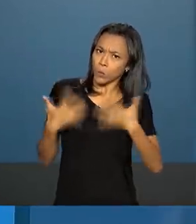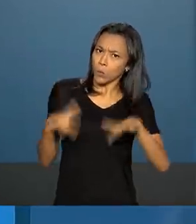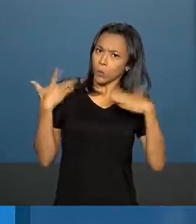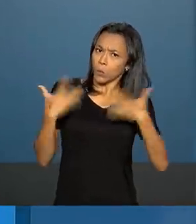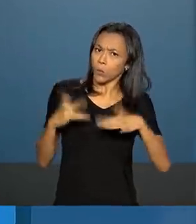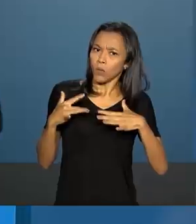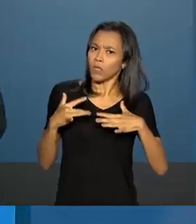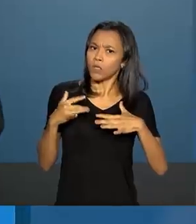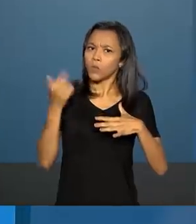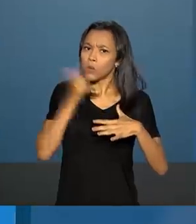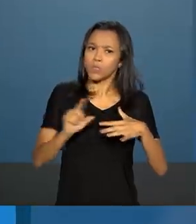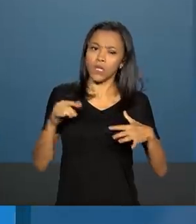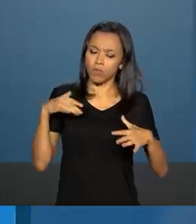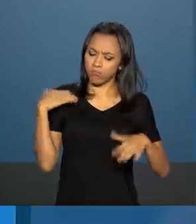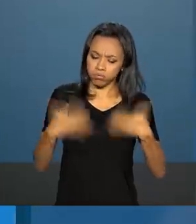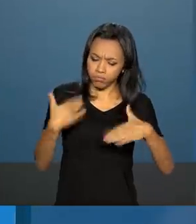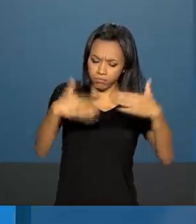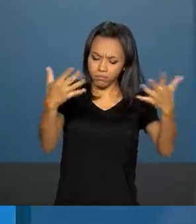frente?